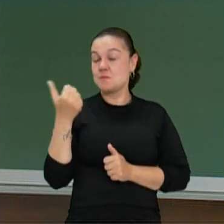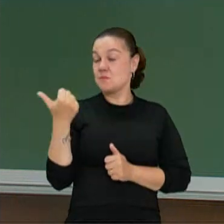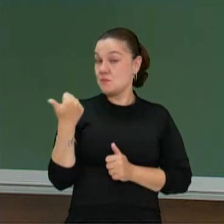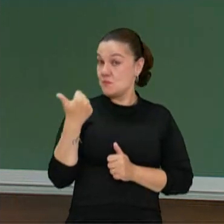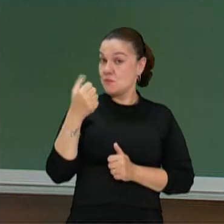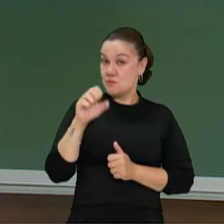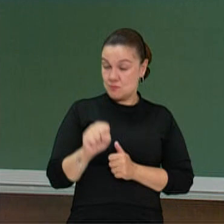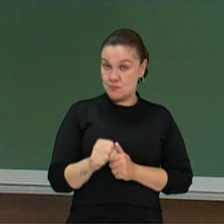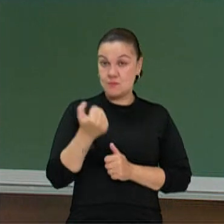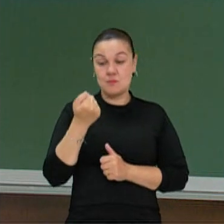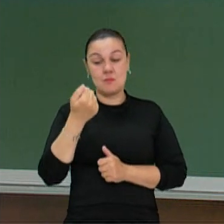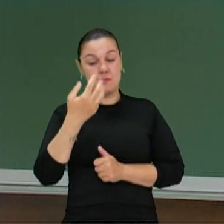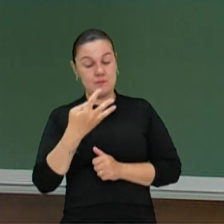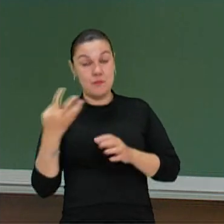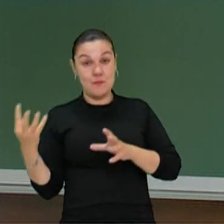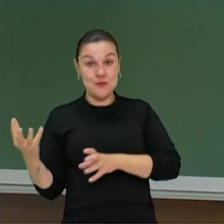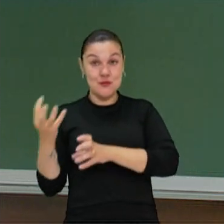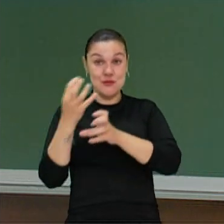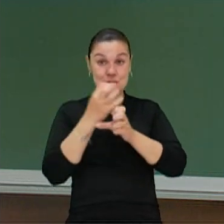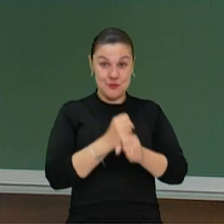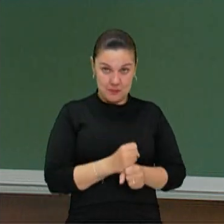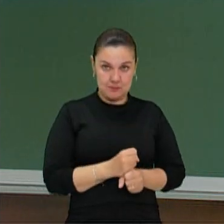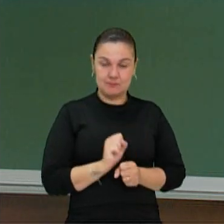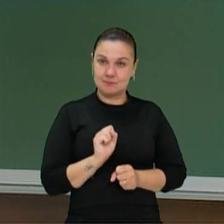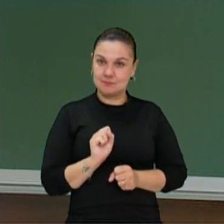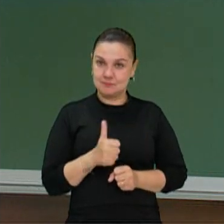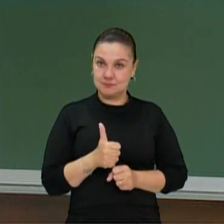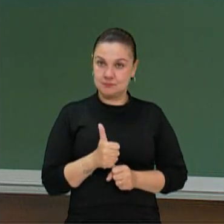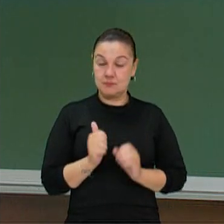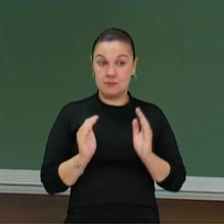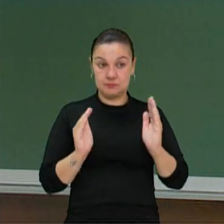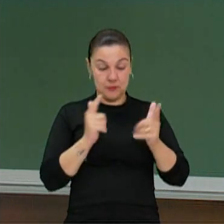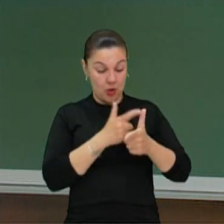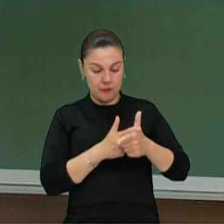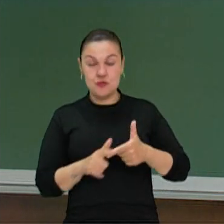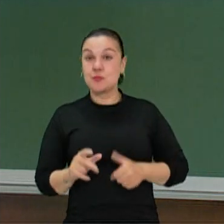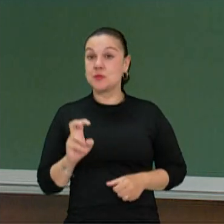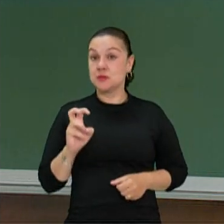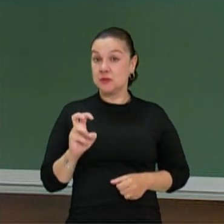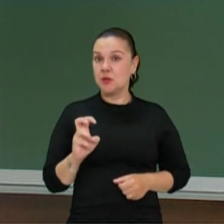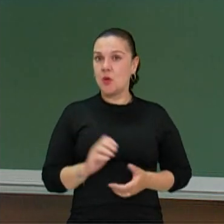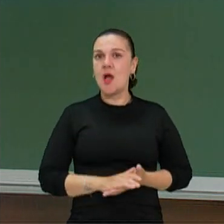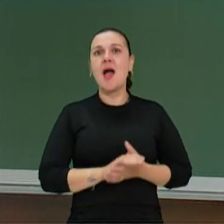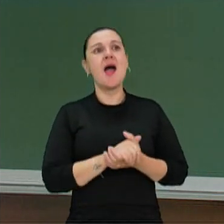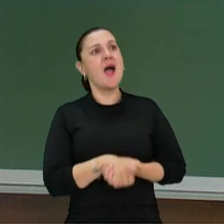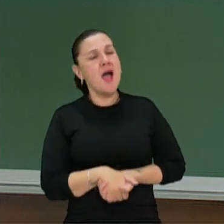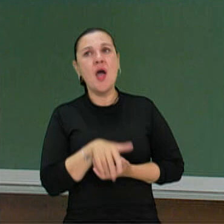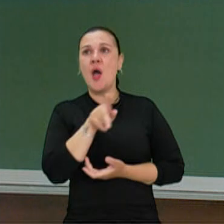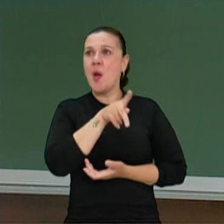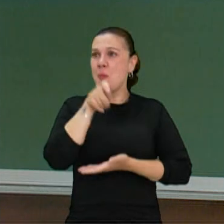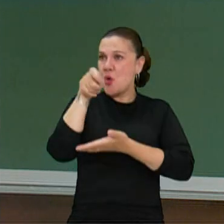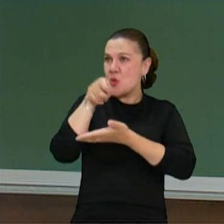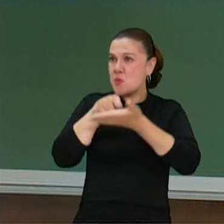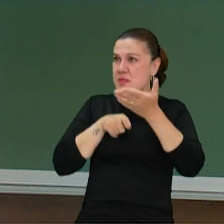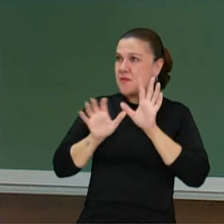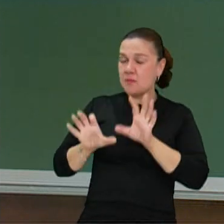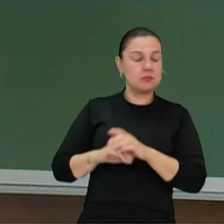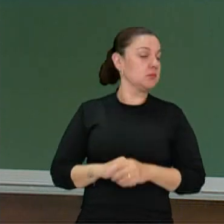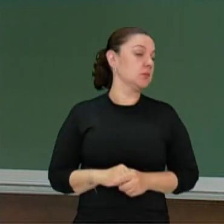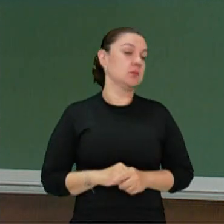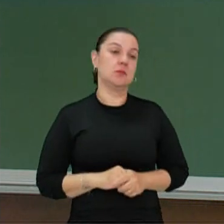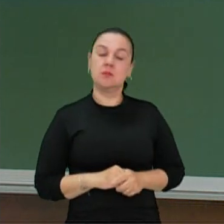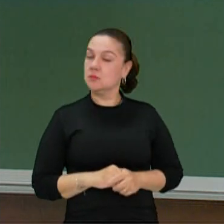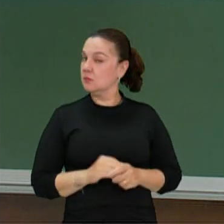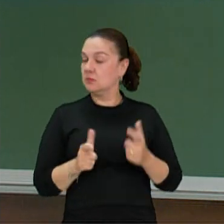18 e 14. Eu vou somar eles. Essa soma eu vou dividir por 5. Ah, professora, eu não escrevi dessa forma.